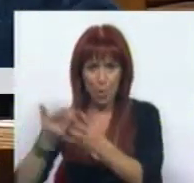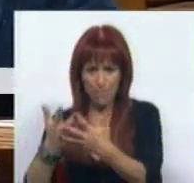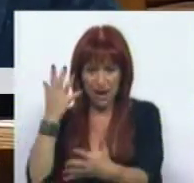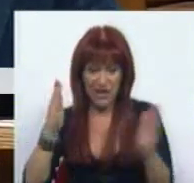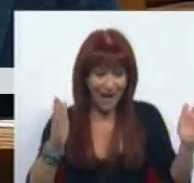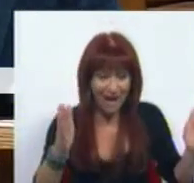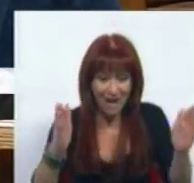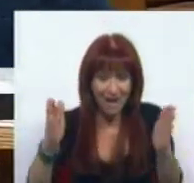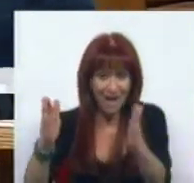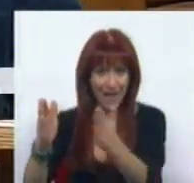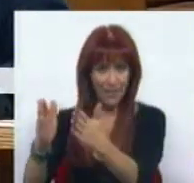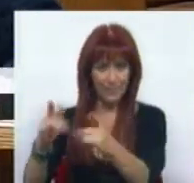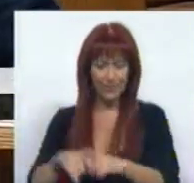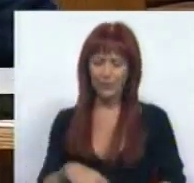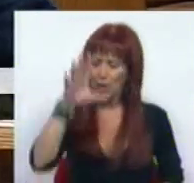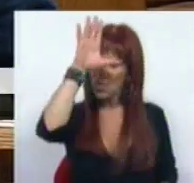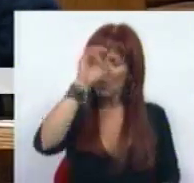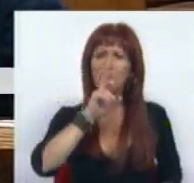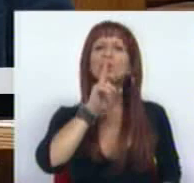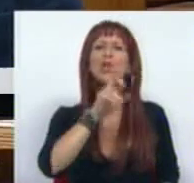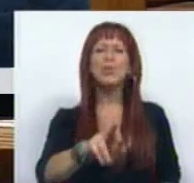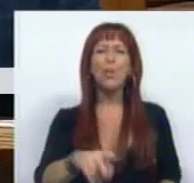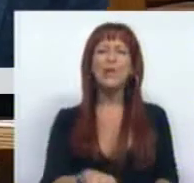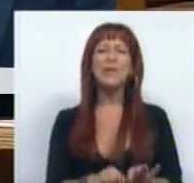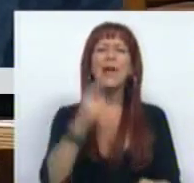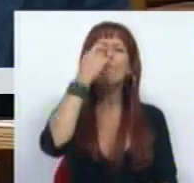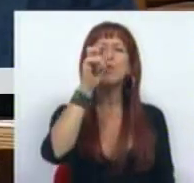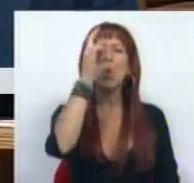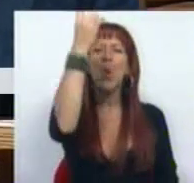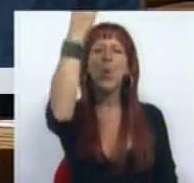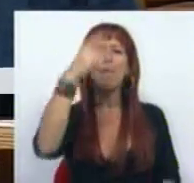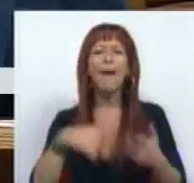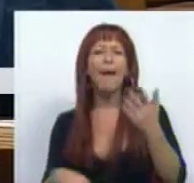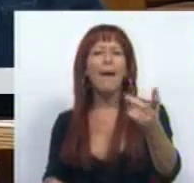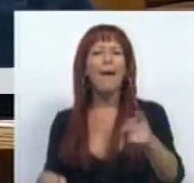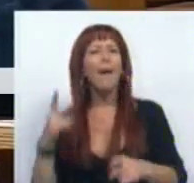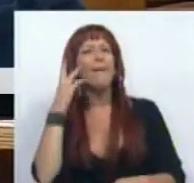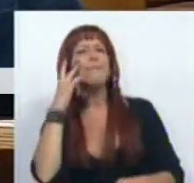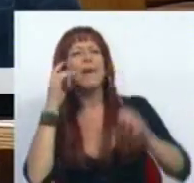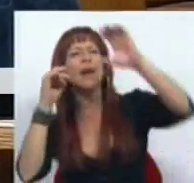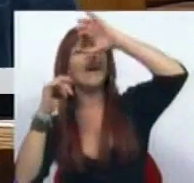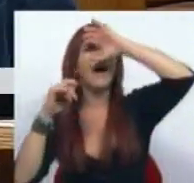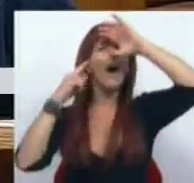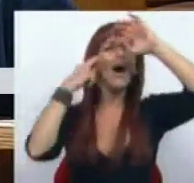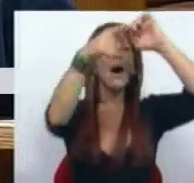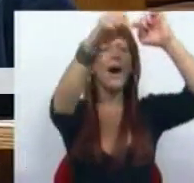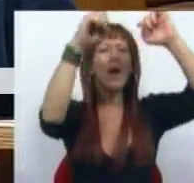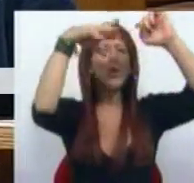austeridade. O Governo reage como aquela pessoa que vê o clarão ao fundo do